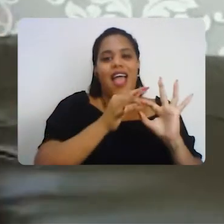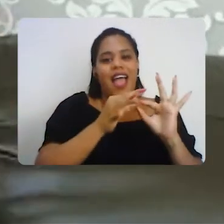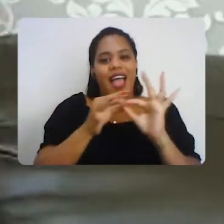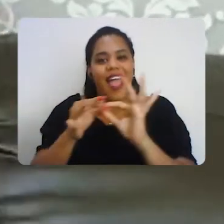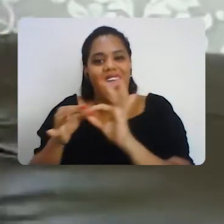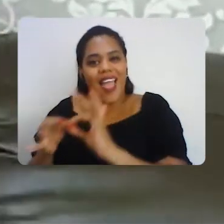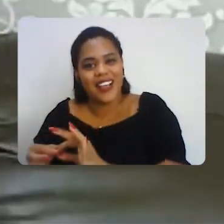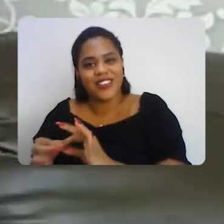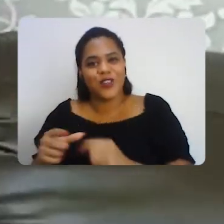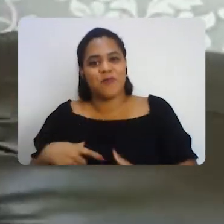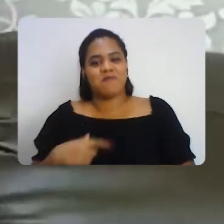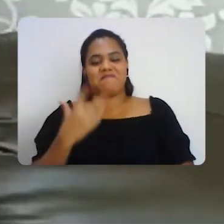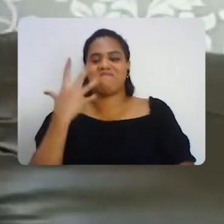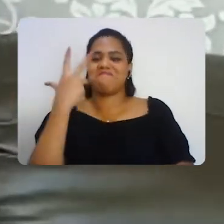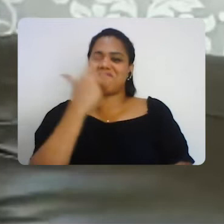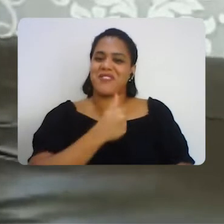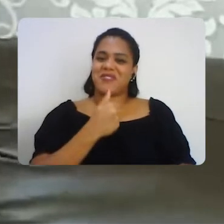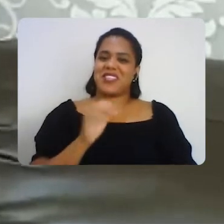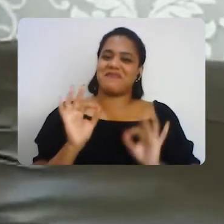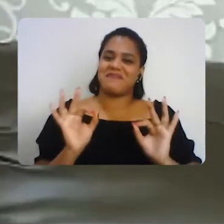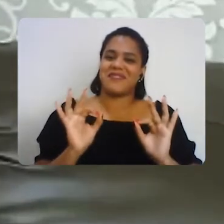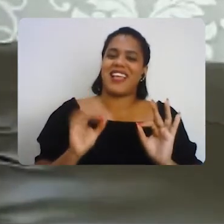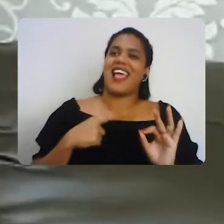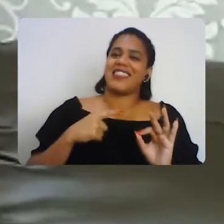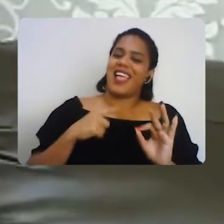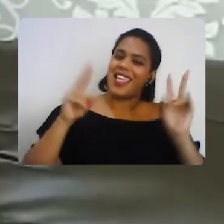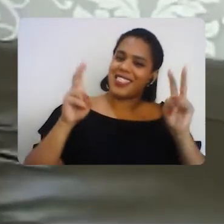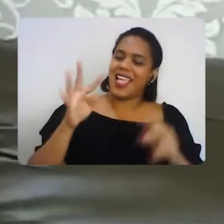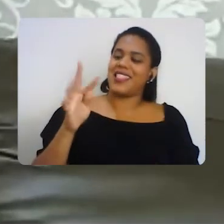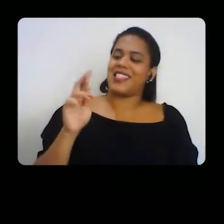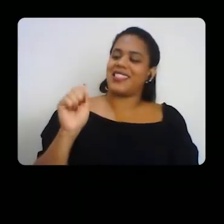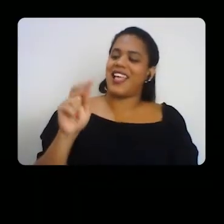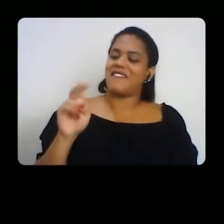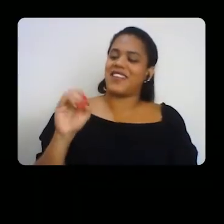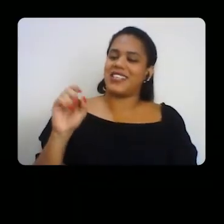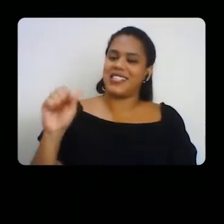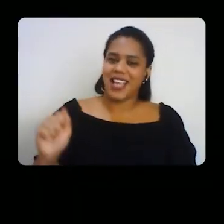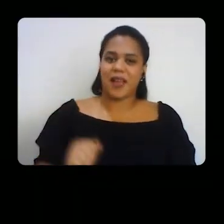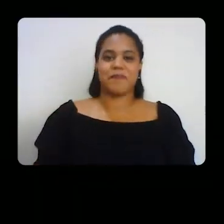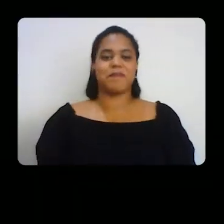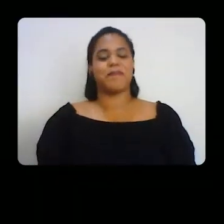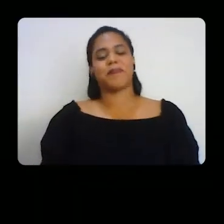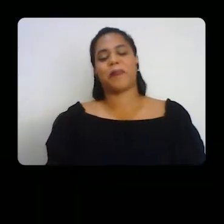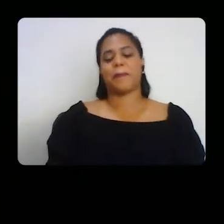rede linda e formosa que é o espetáculo A Travessia.